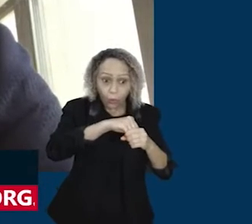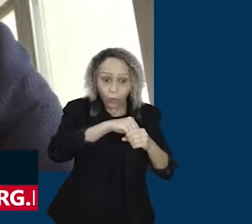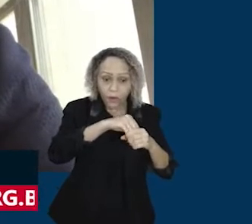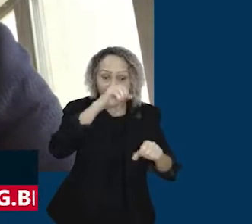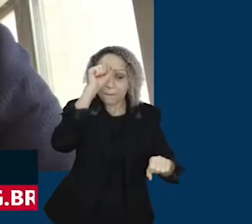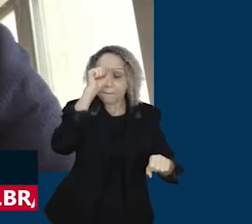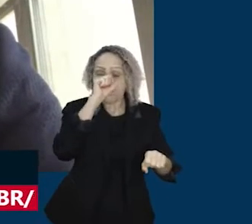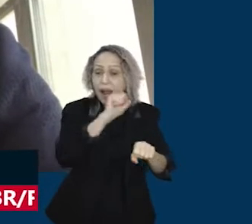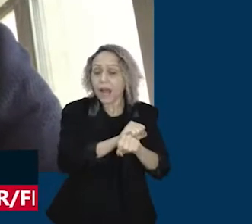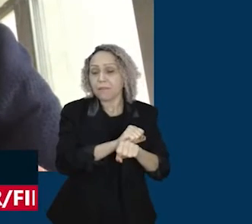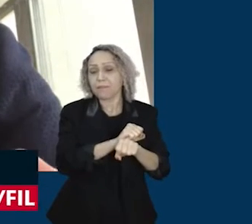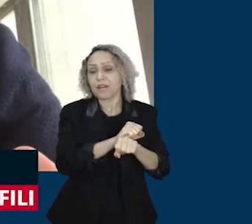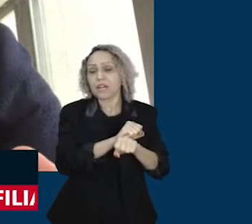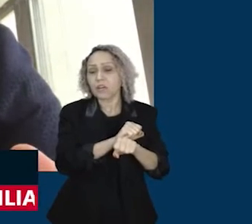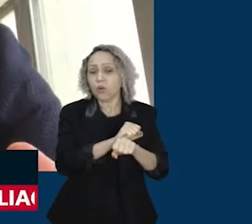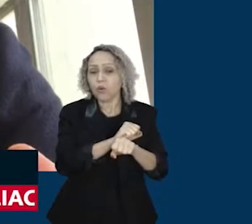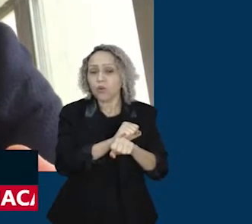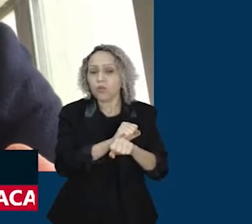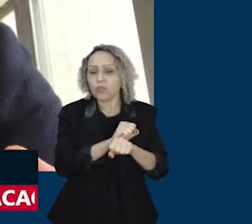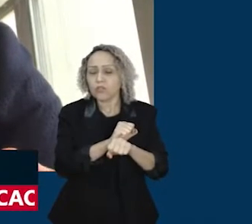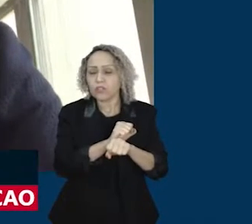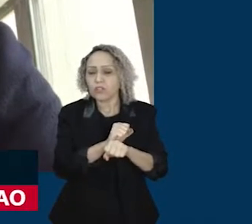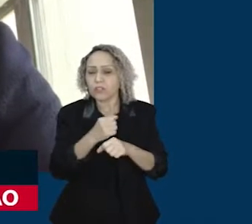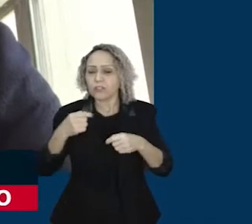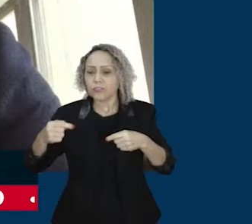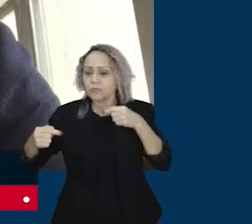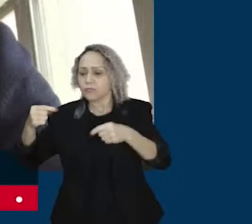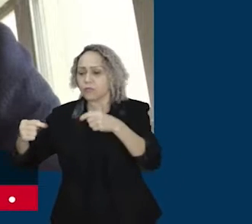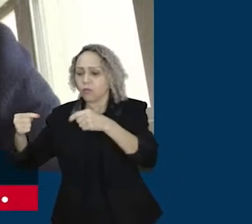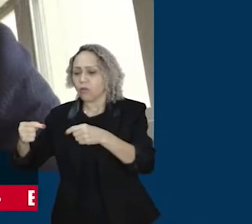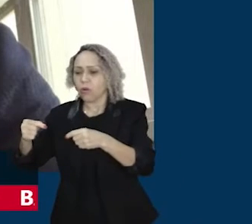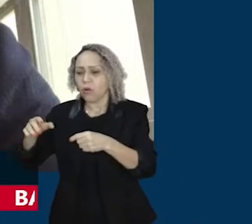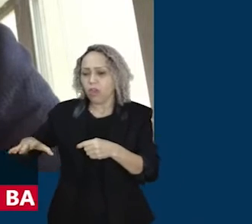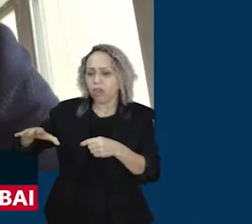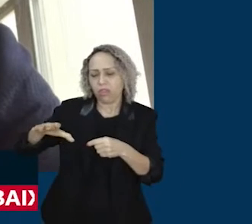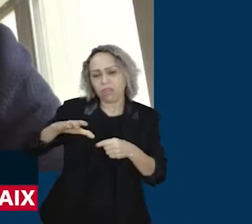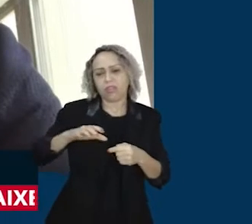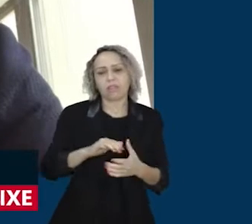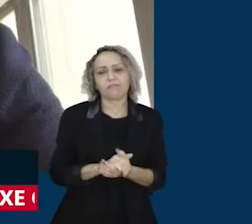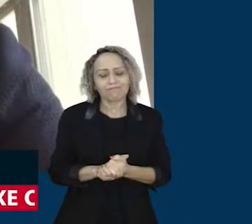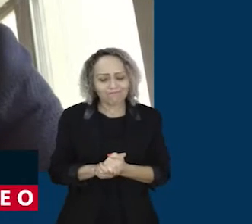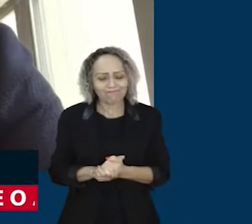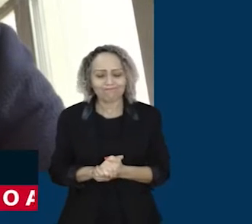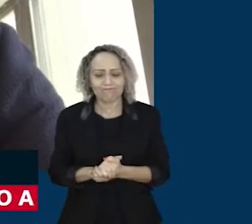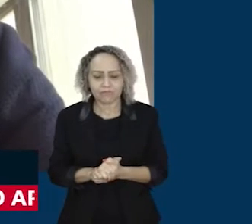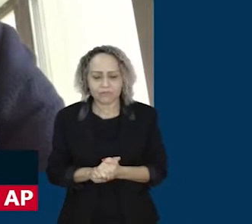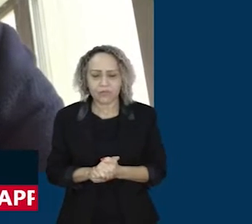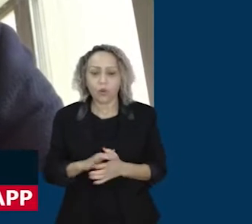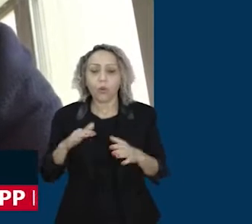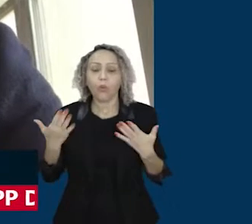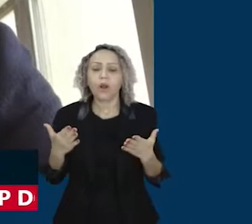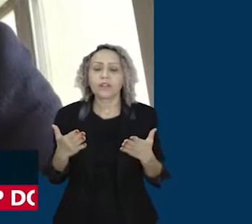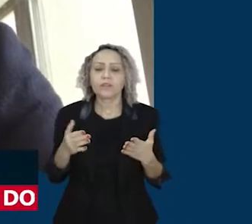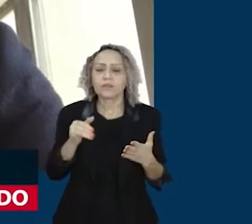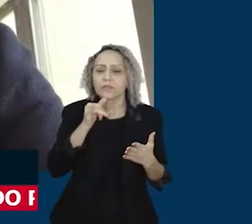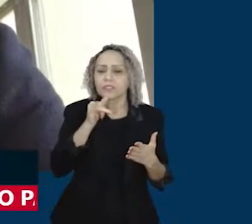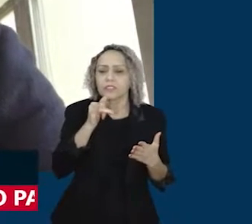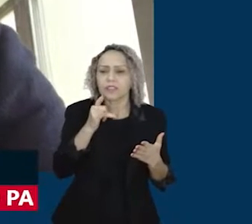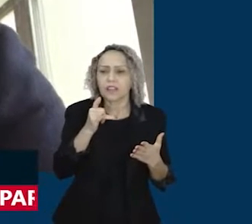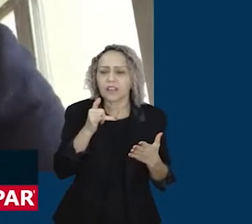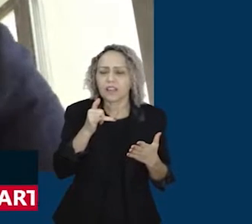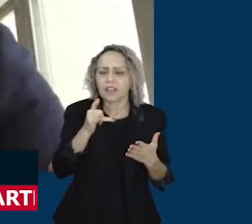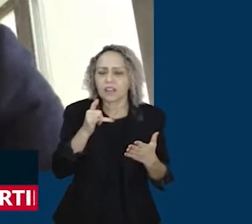isso é a profecia autocumprível, né? Quando houve a abertura do setor e tudo isso, né,